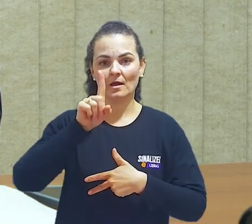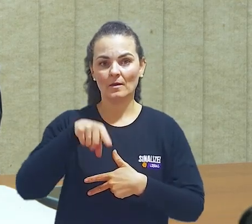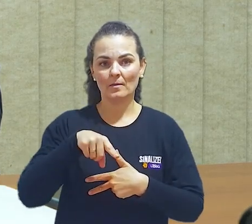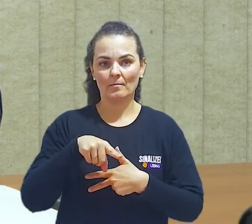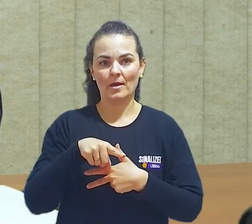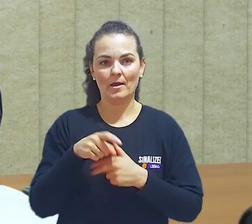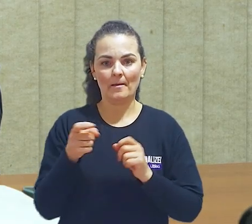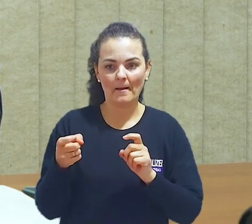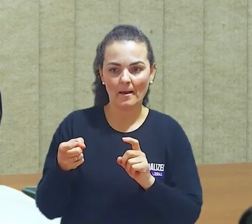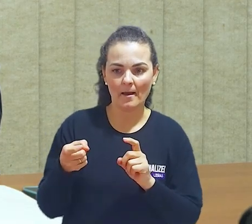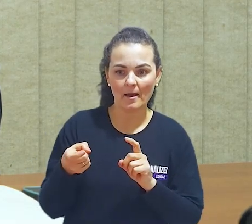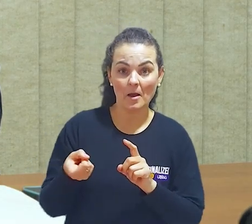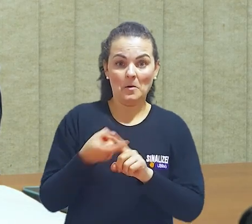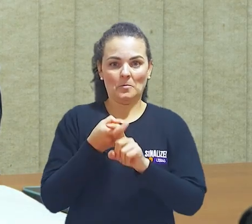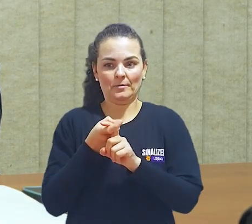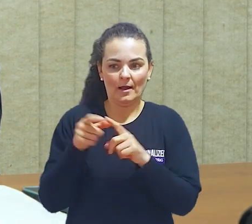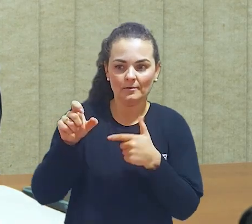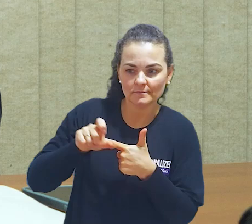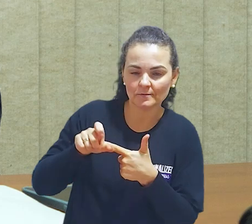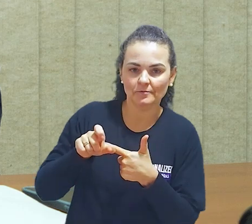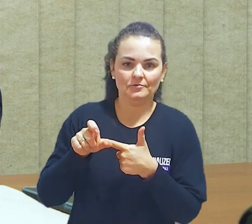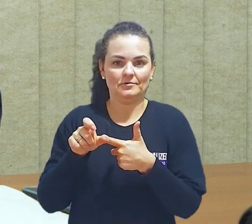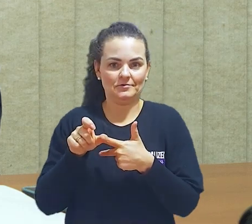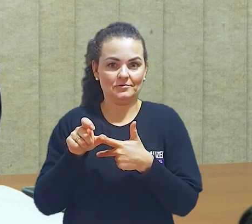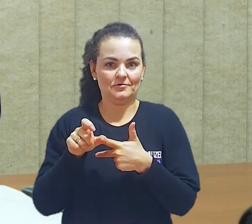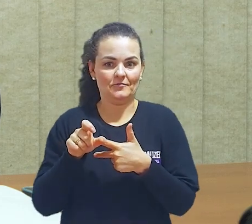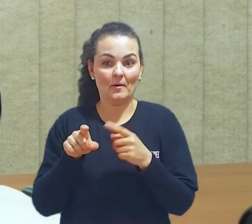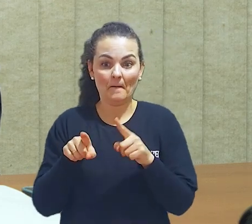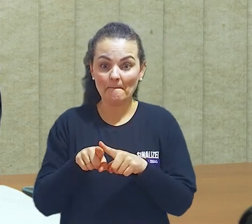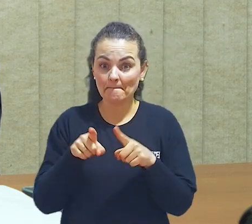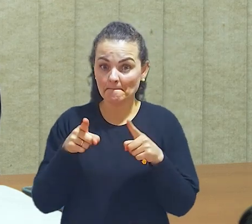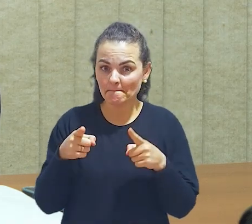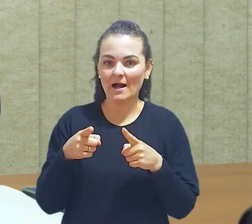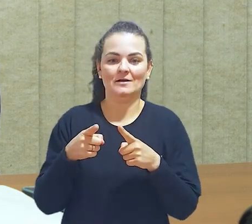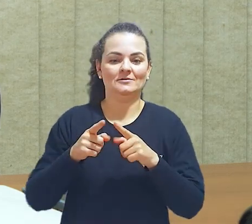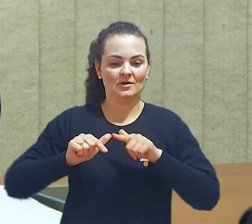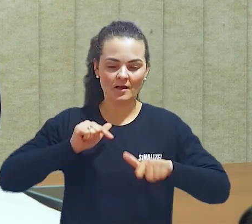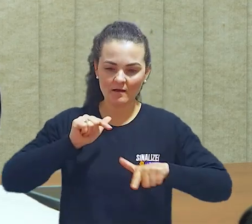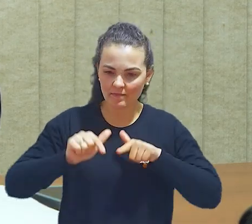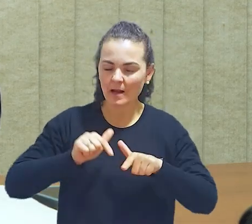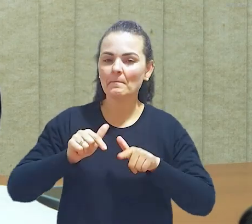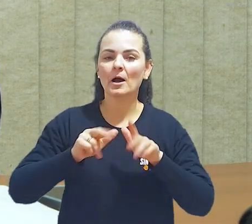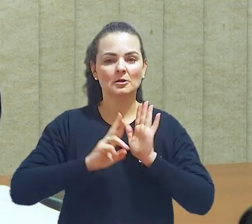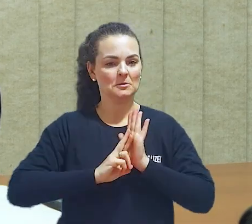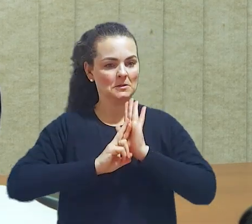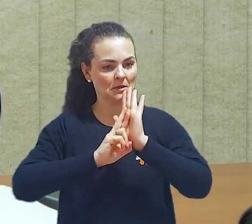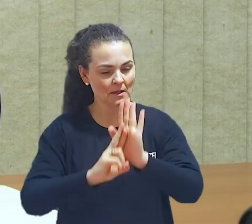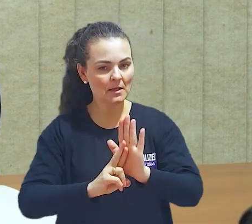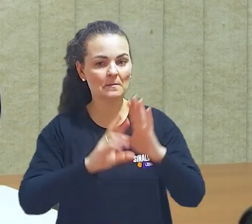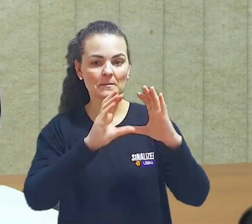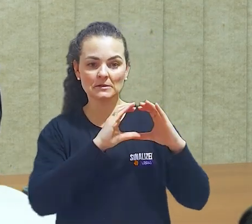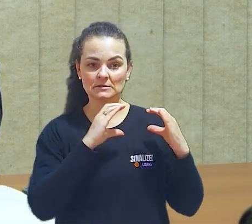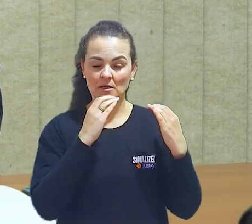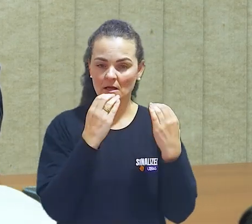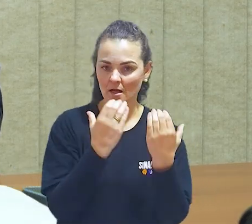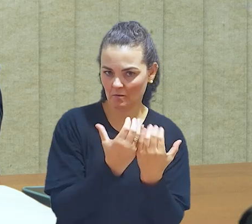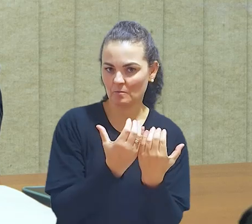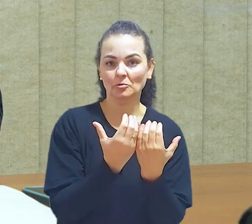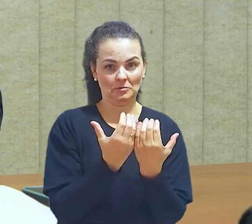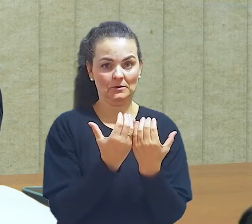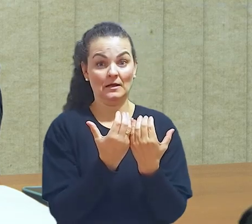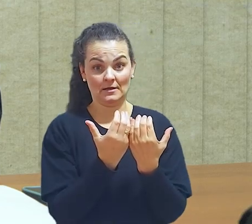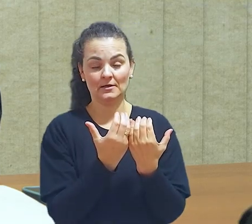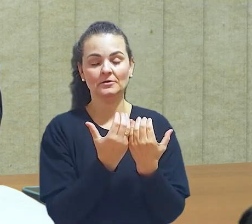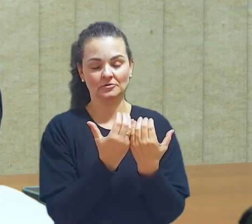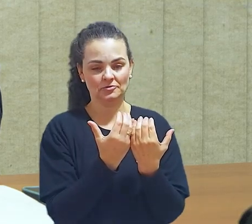Executivo, que nós devemos atuar, trabalhar, representar os anseios da comunidade sem a mordaça